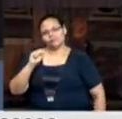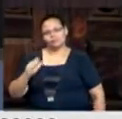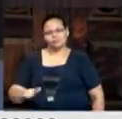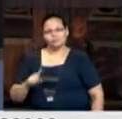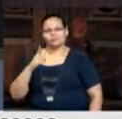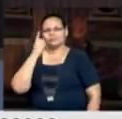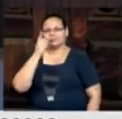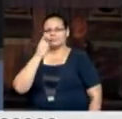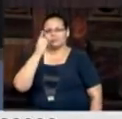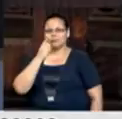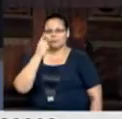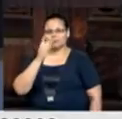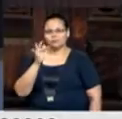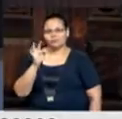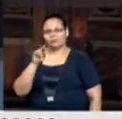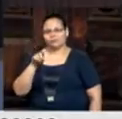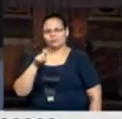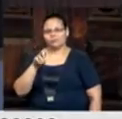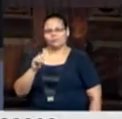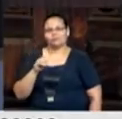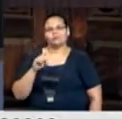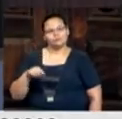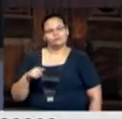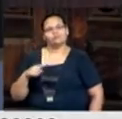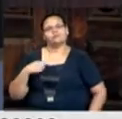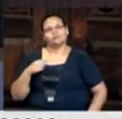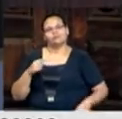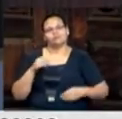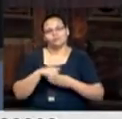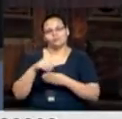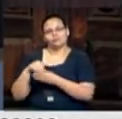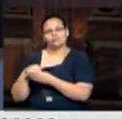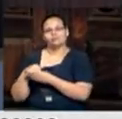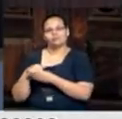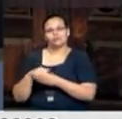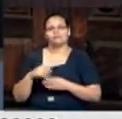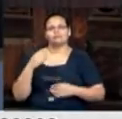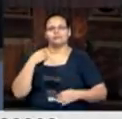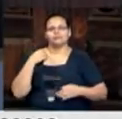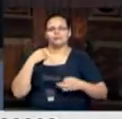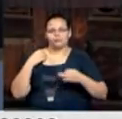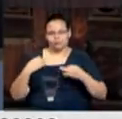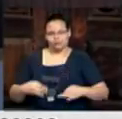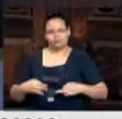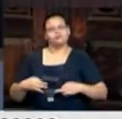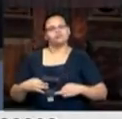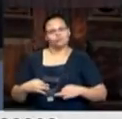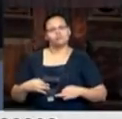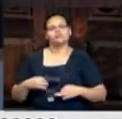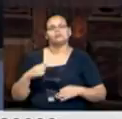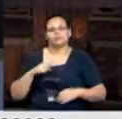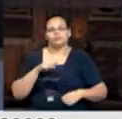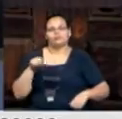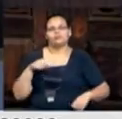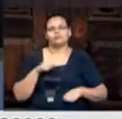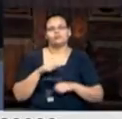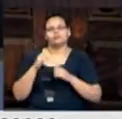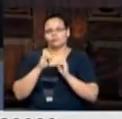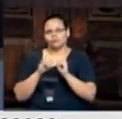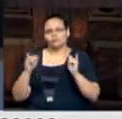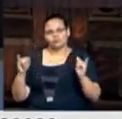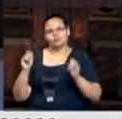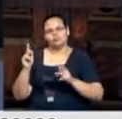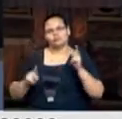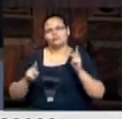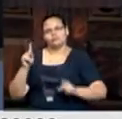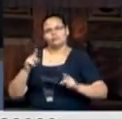ao deputado Marcelo Freixo, que participaram do processo eleitoral de maneira justa, digna e levaram a sua mensagem à